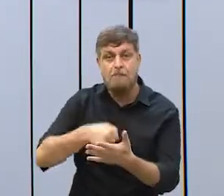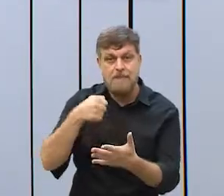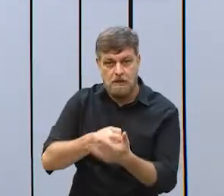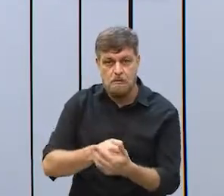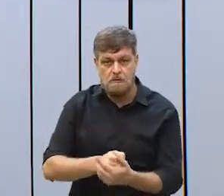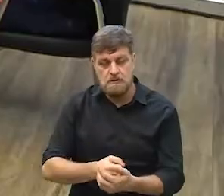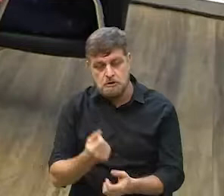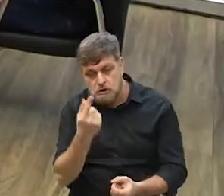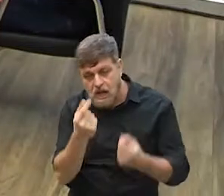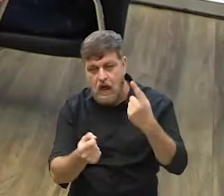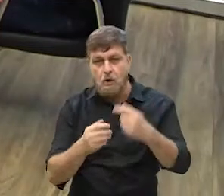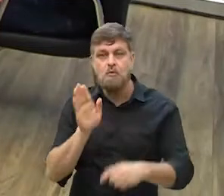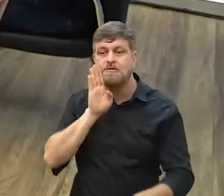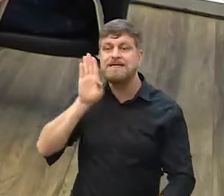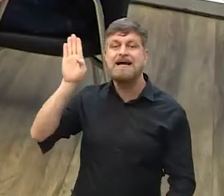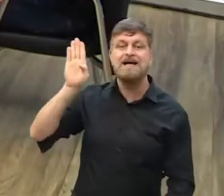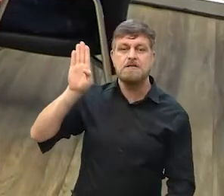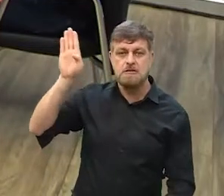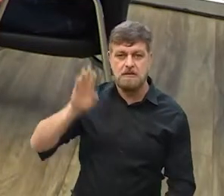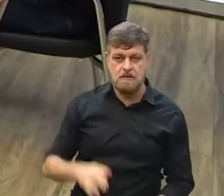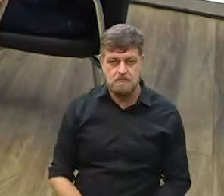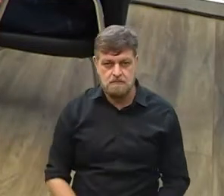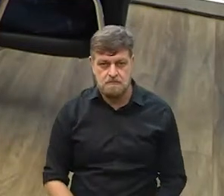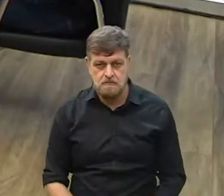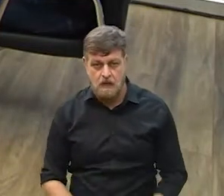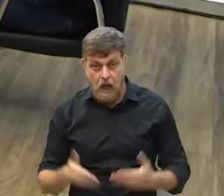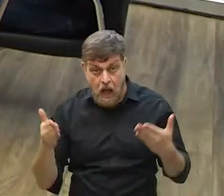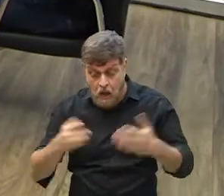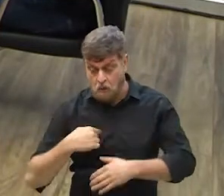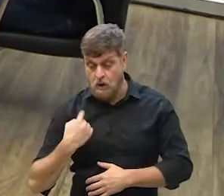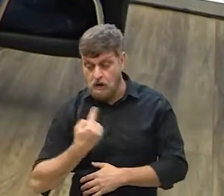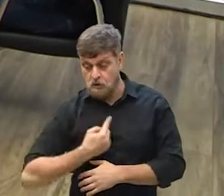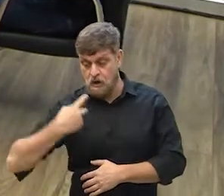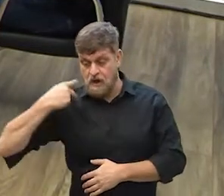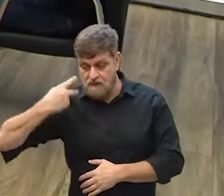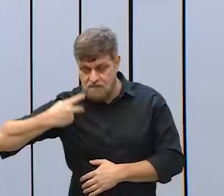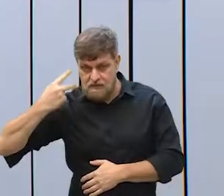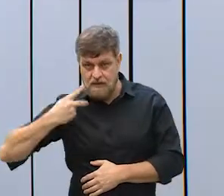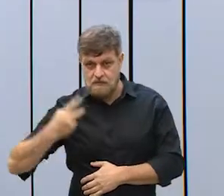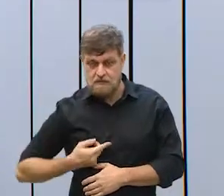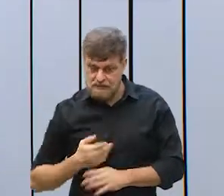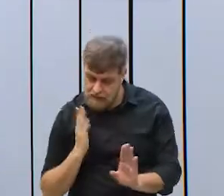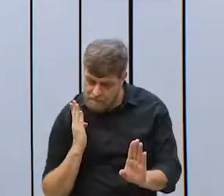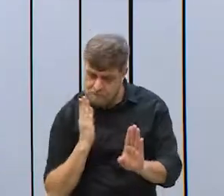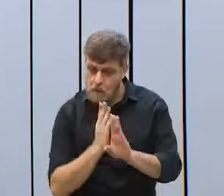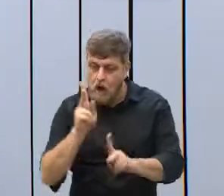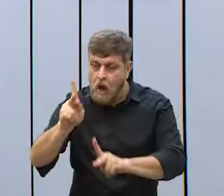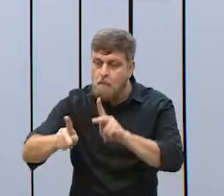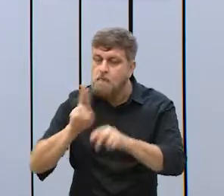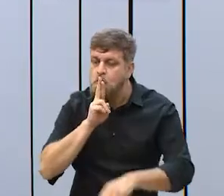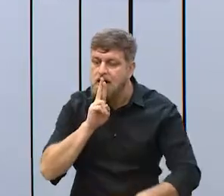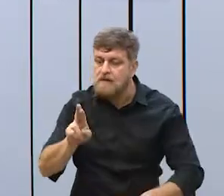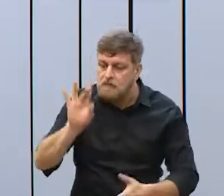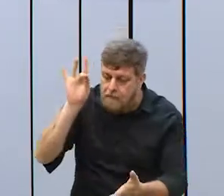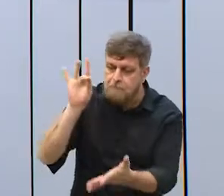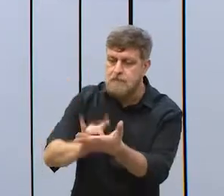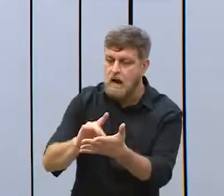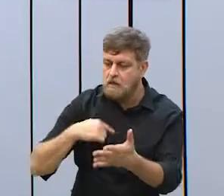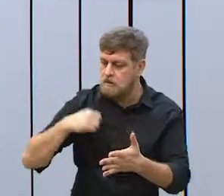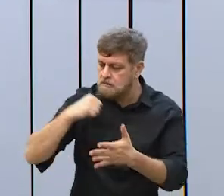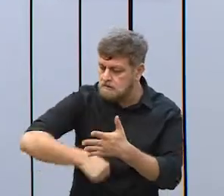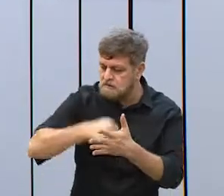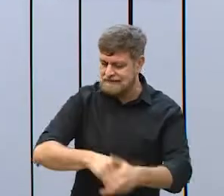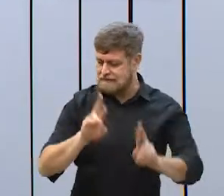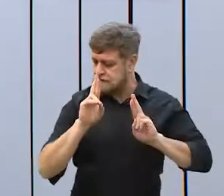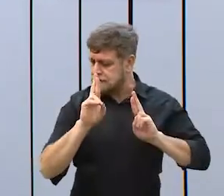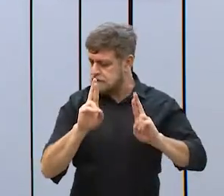alguns candidatos. Então, a gente quer, enfim, chegar para o povo e falar, olha, nós estamos lutando, nós